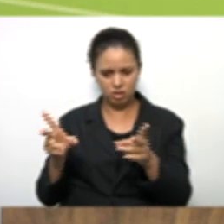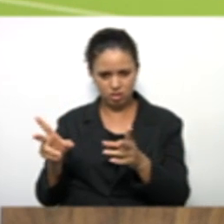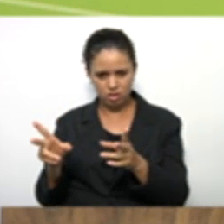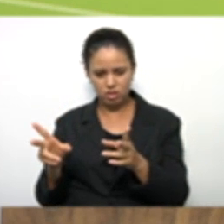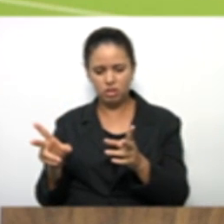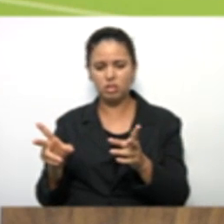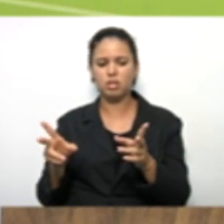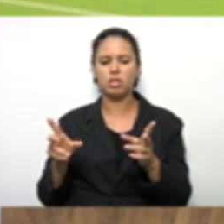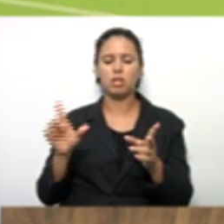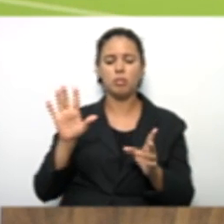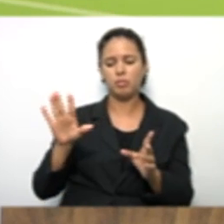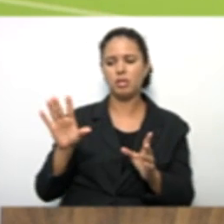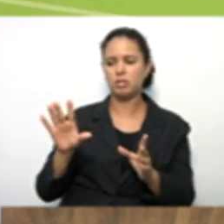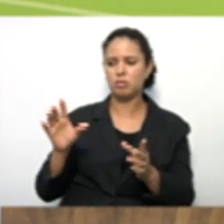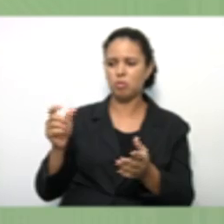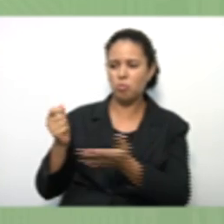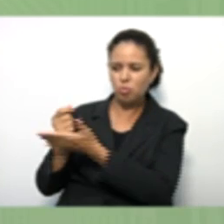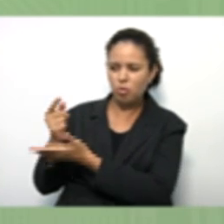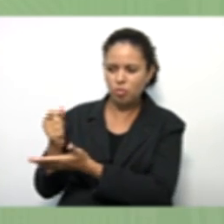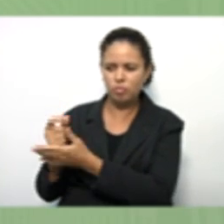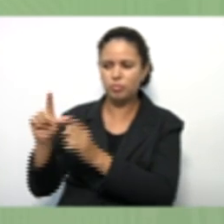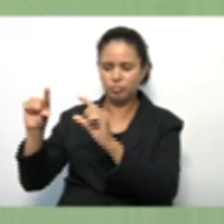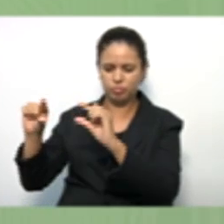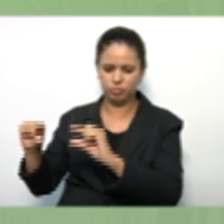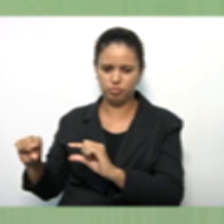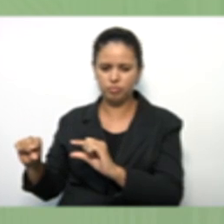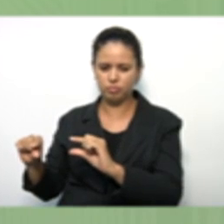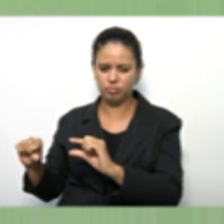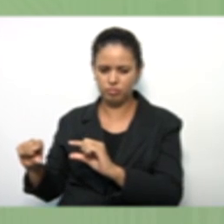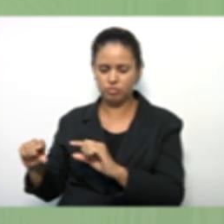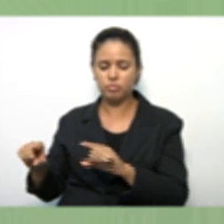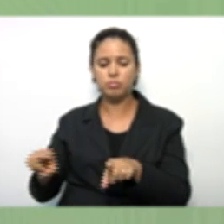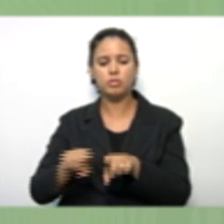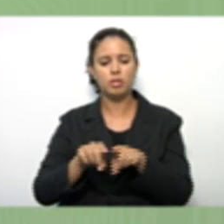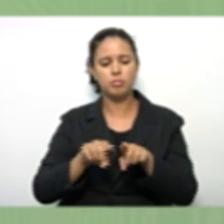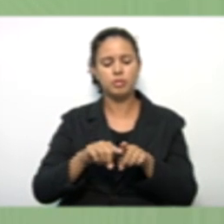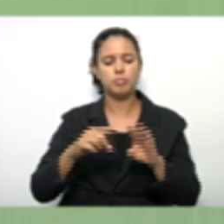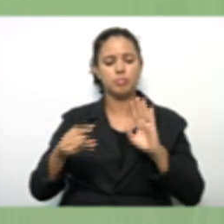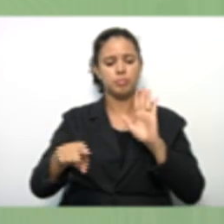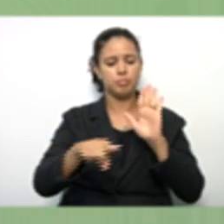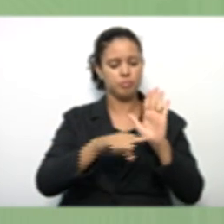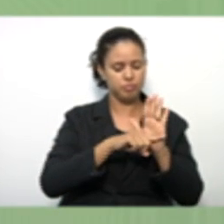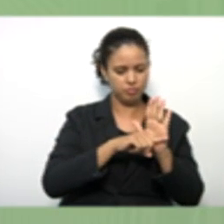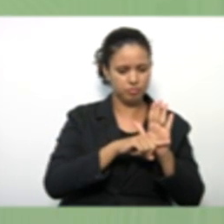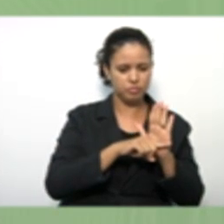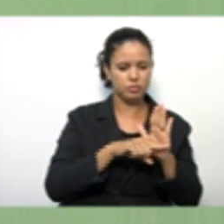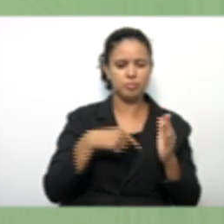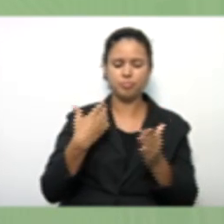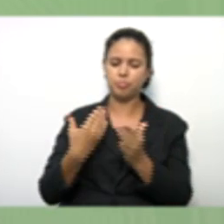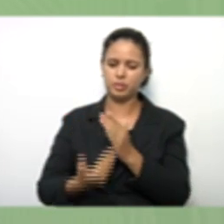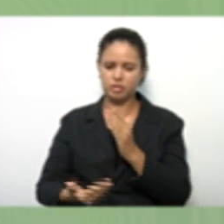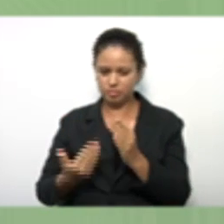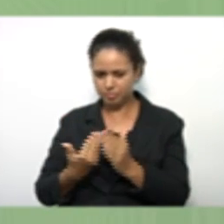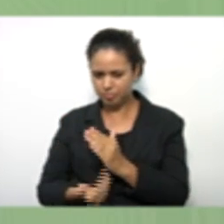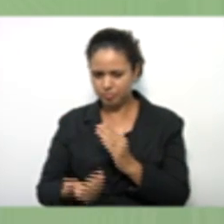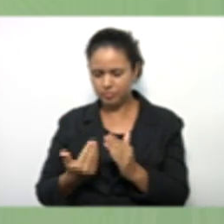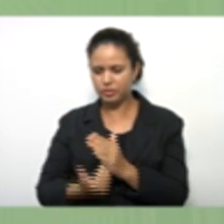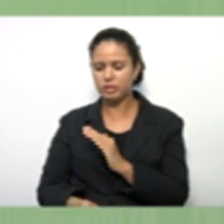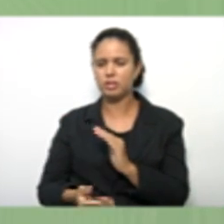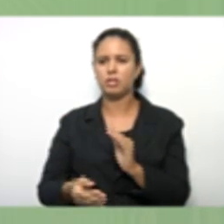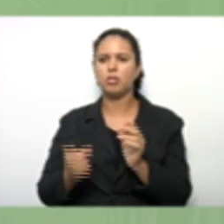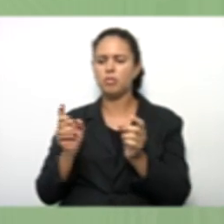dinheiro. E no diminutivo, o que ocorreu? Você teve prejuízo. Você vendeu